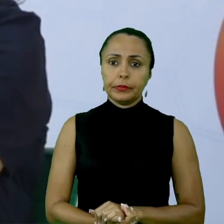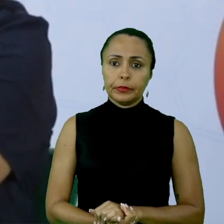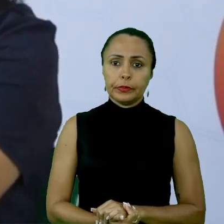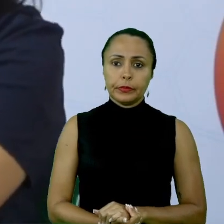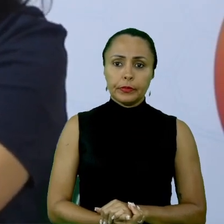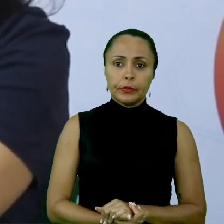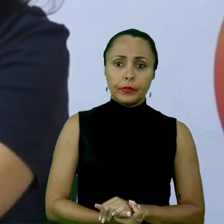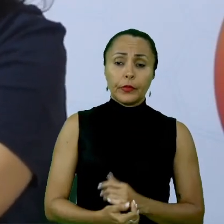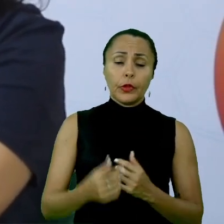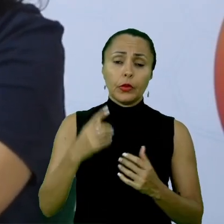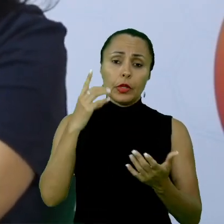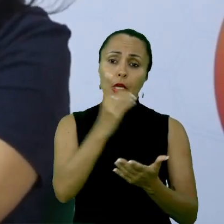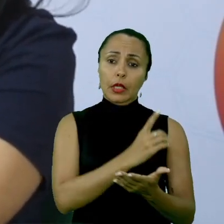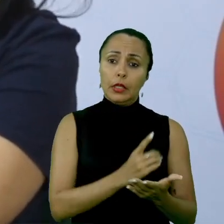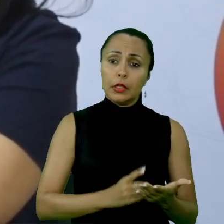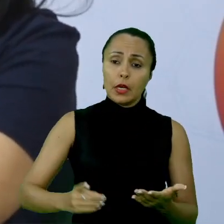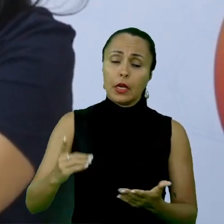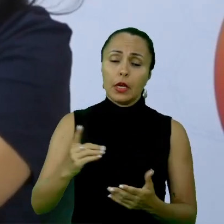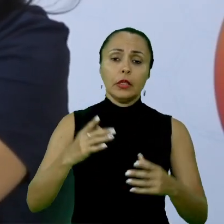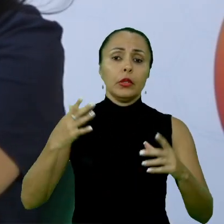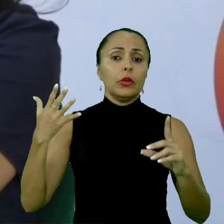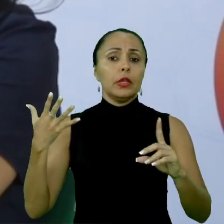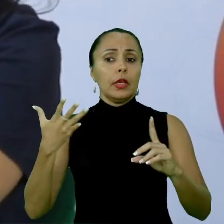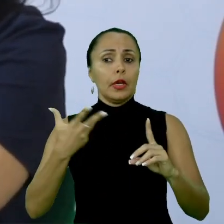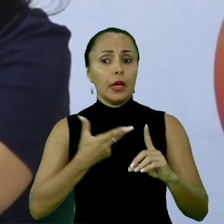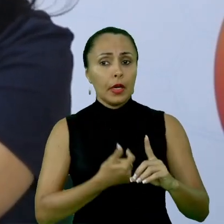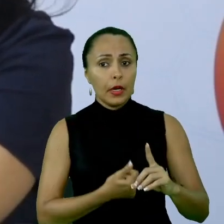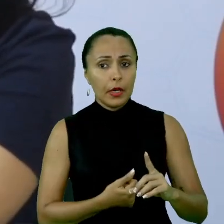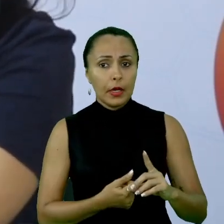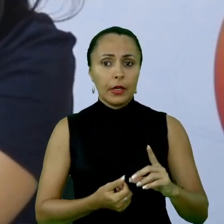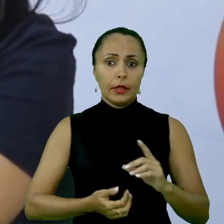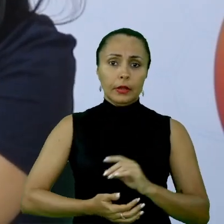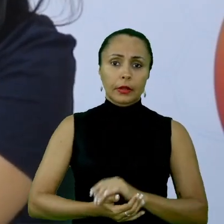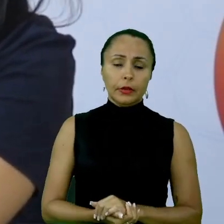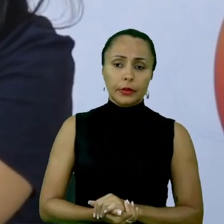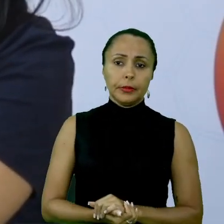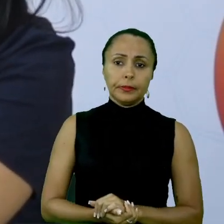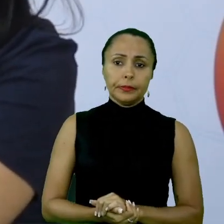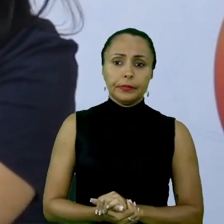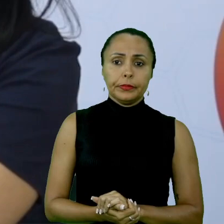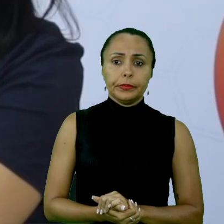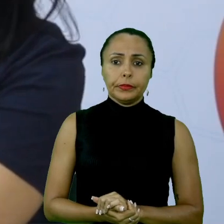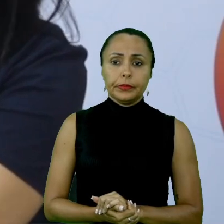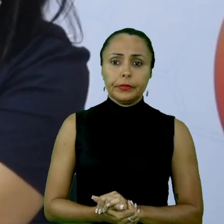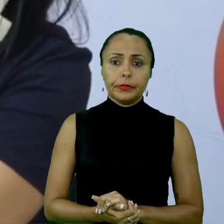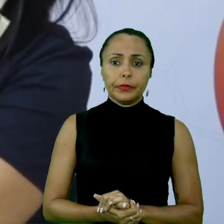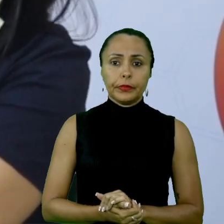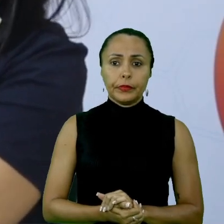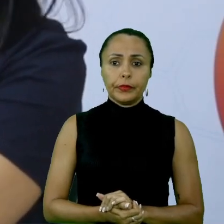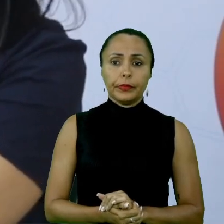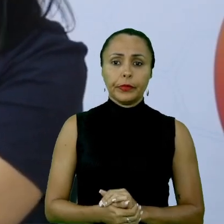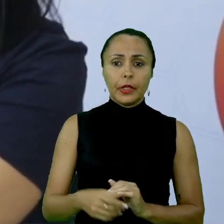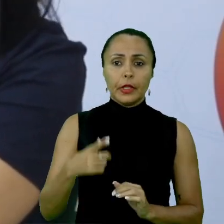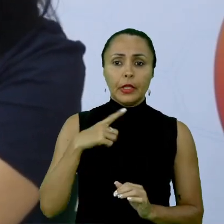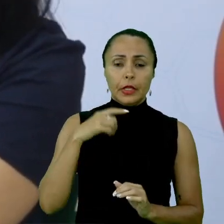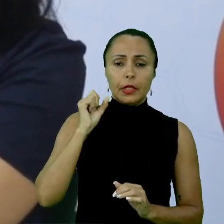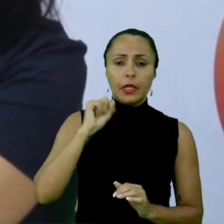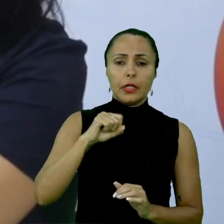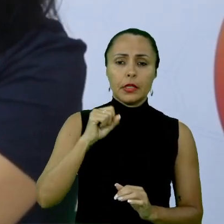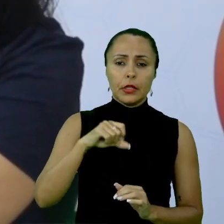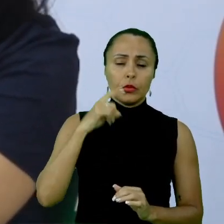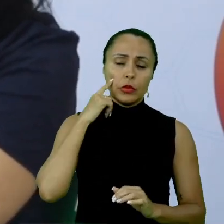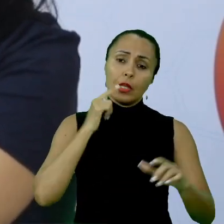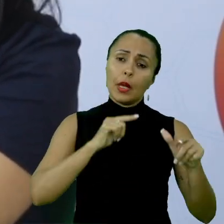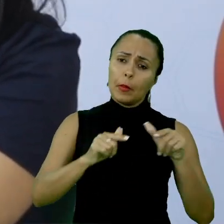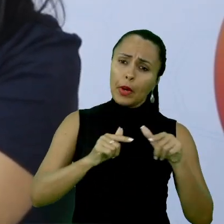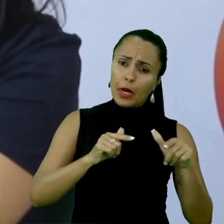é design, o que é arte, não é? Eu acho que o design ele tem essa questão da, né, de trabalha mesmo,